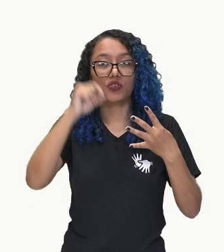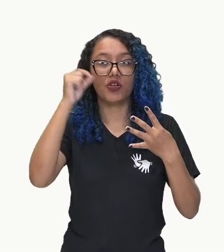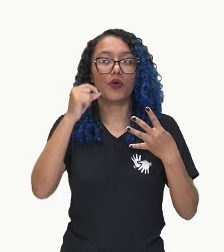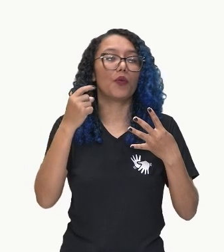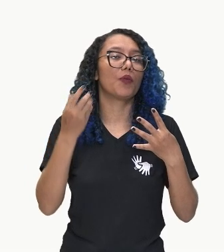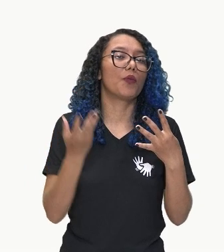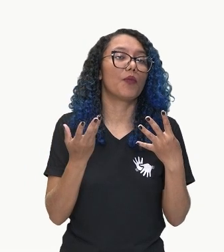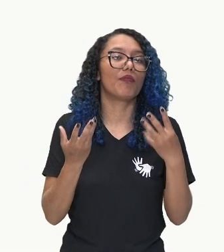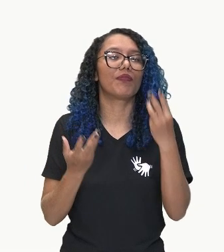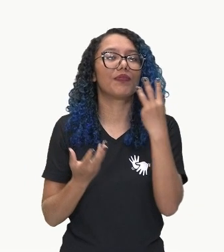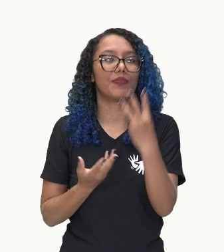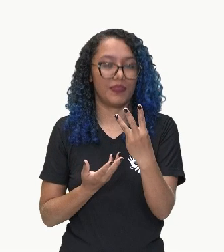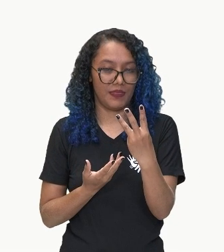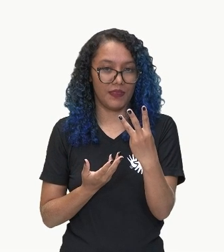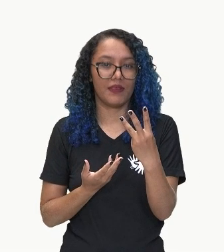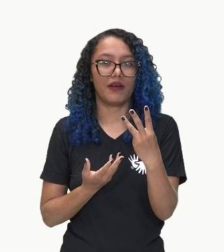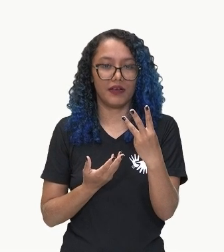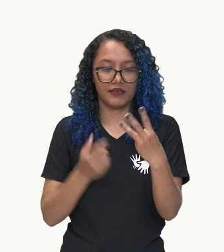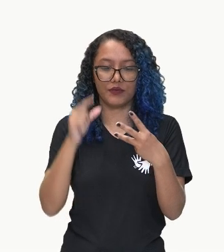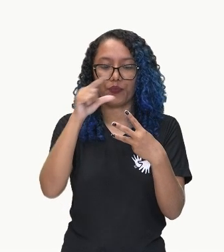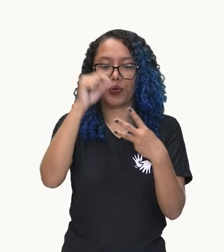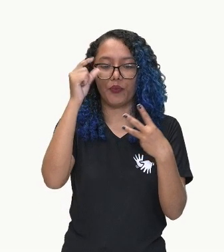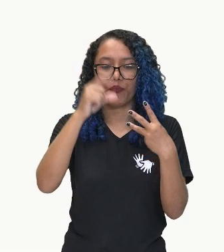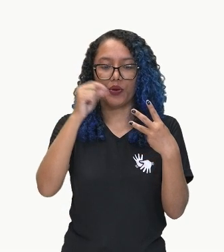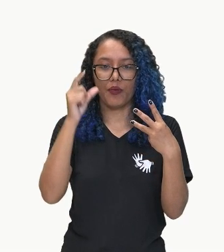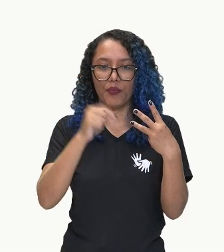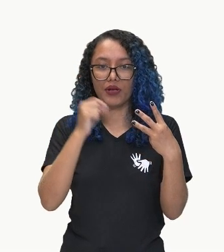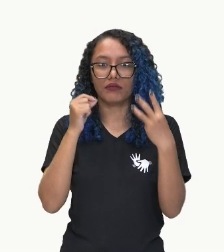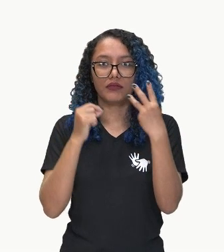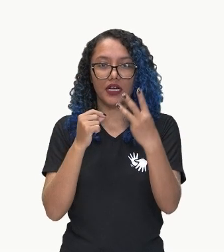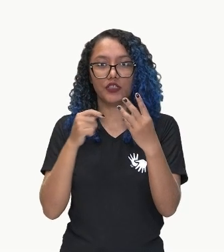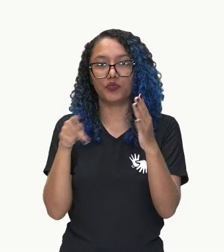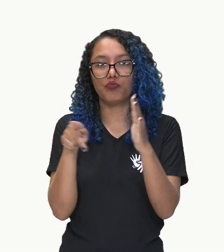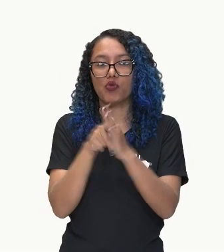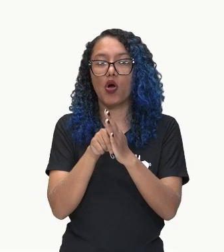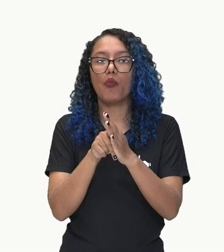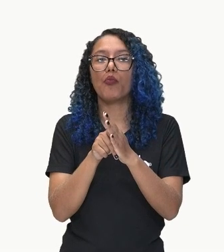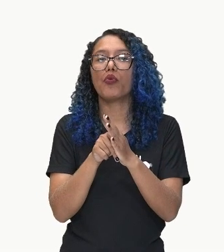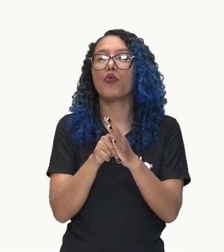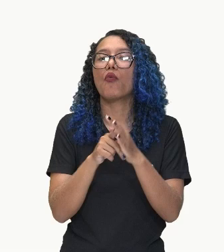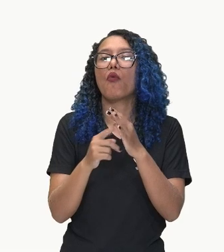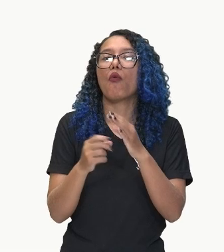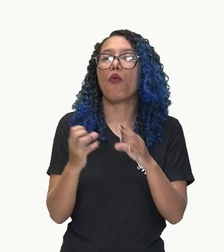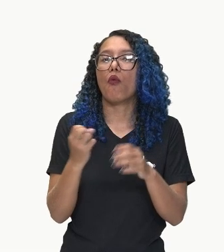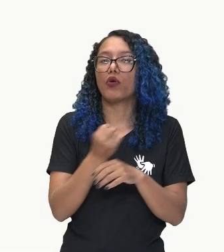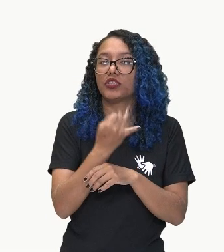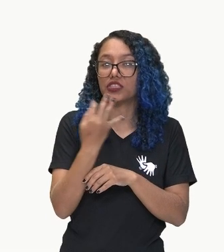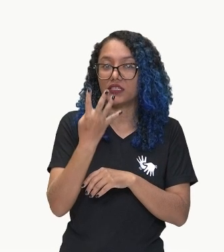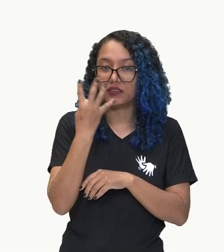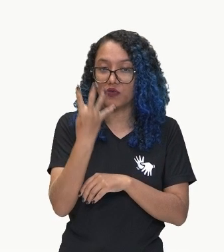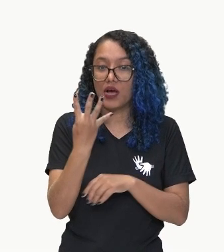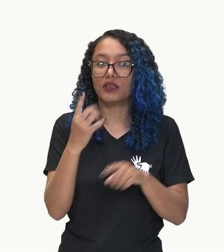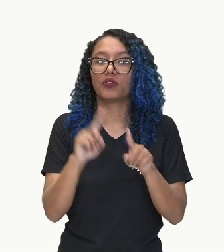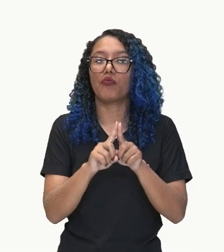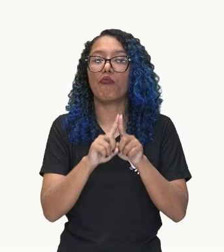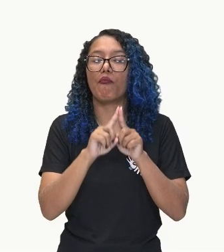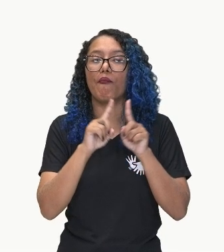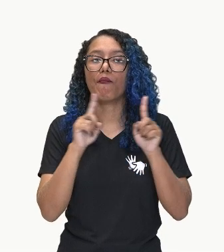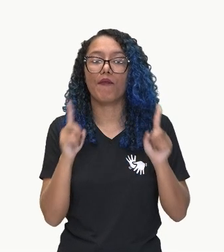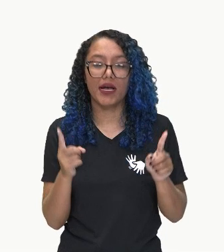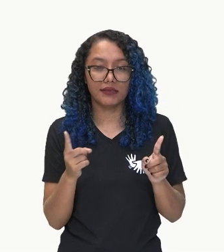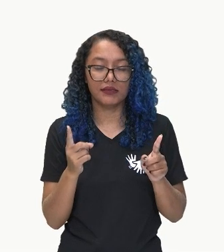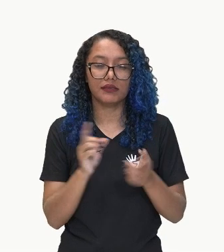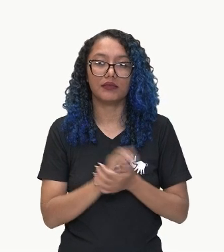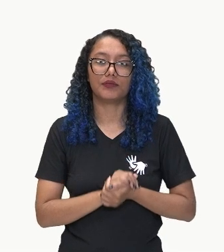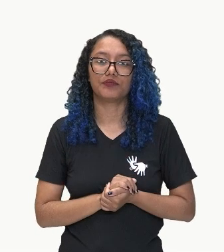nós pegamos 3 partes de quanto? 4. Só que em termos de dinheiro, de valor, nós pegamos